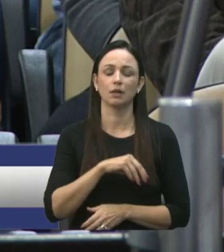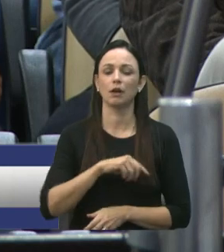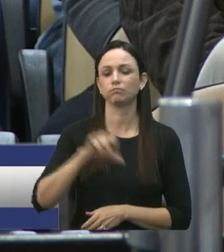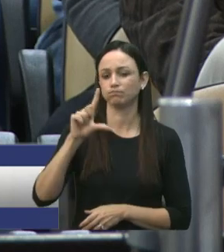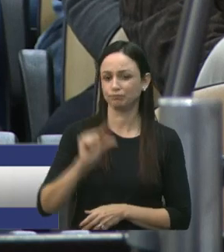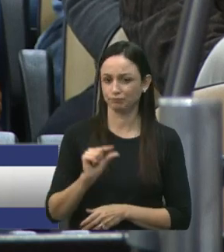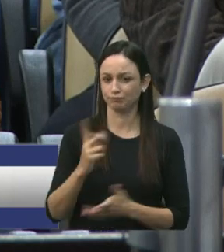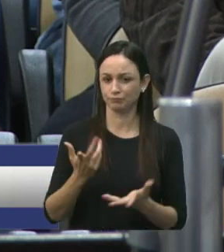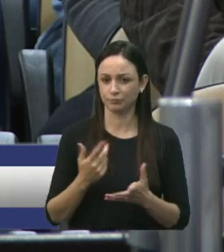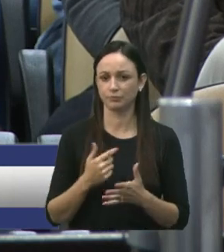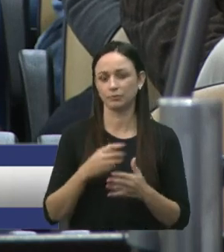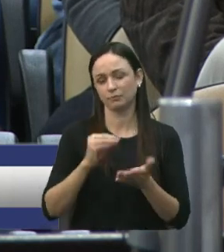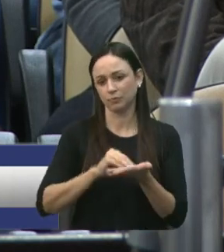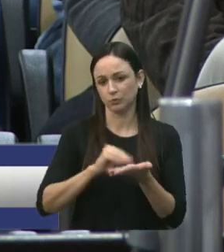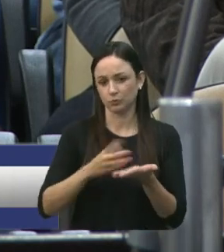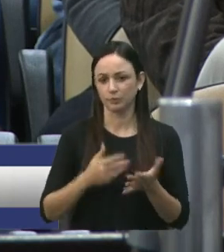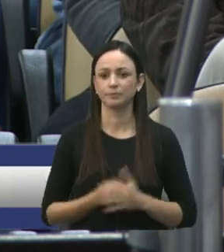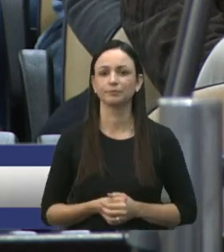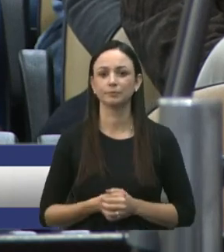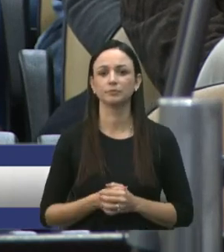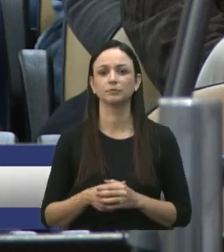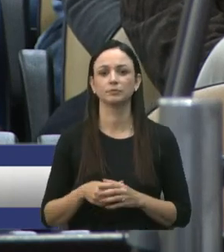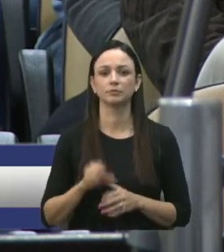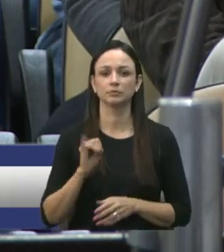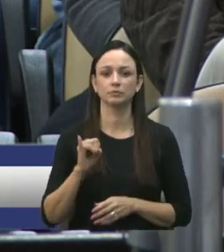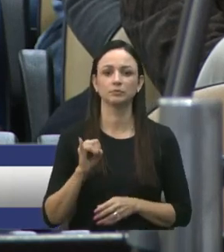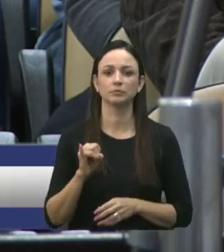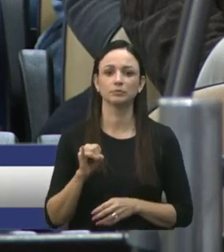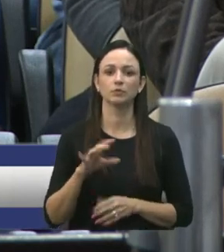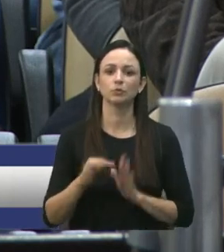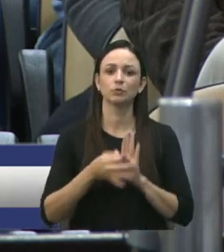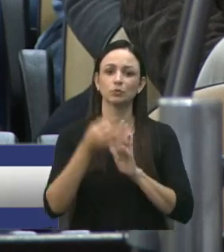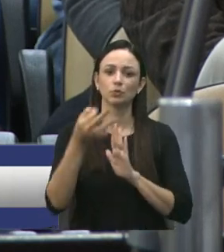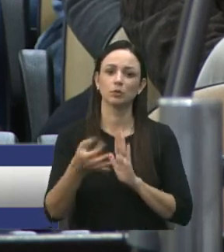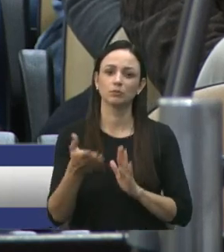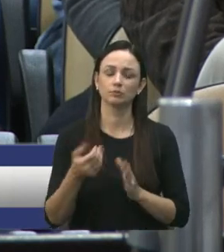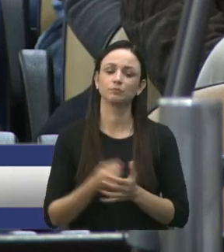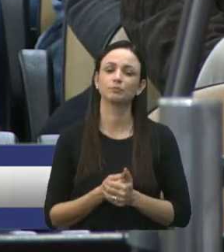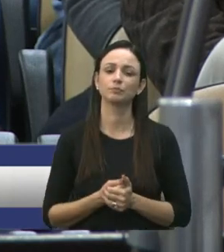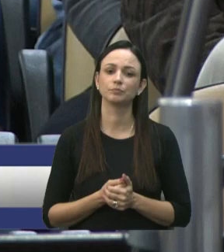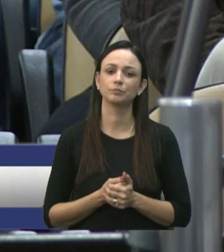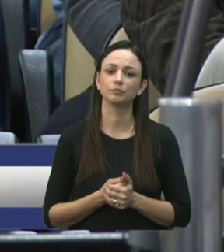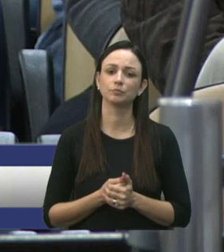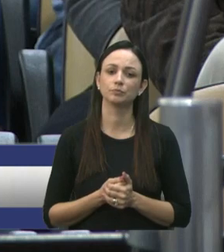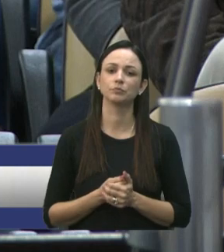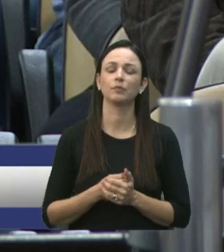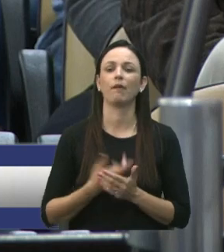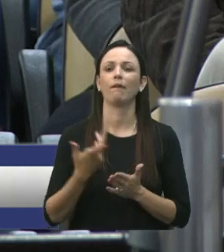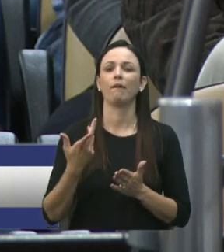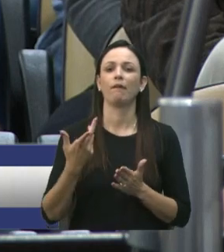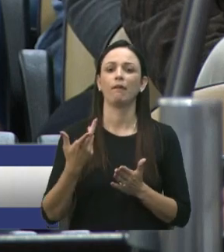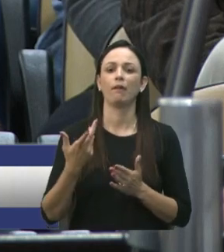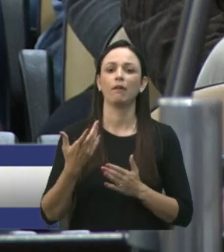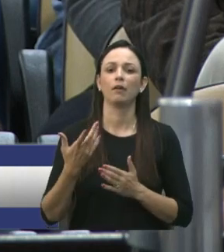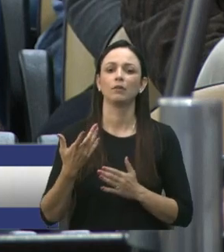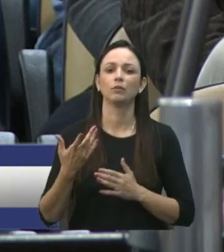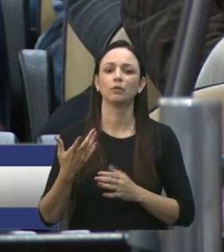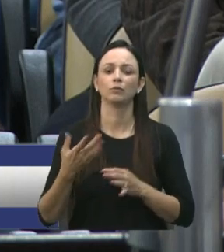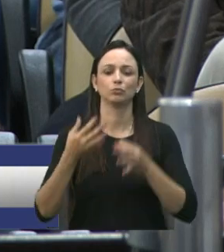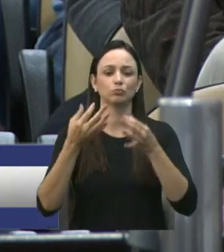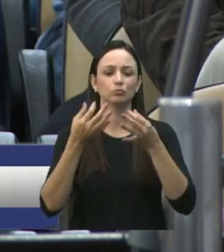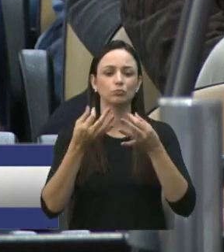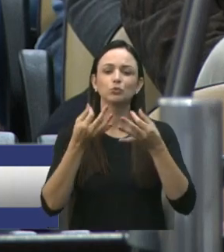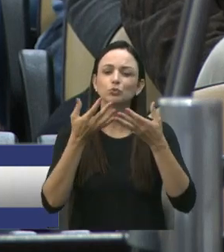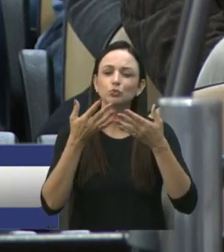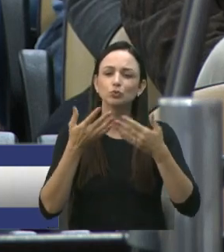defasado. E outra coisa que também, se é momento de deixar a sugestão, a questão de infraestrutura, de